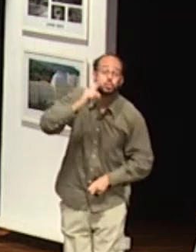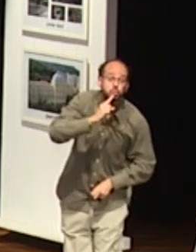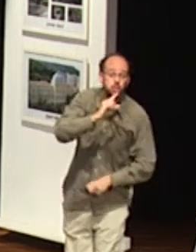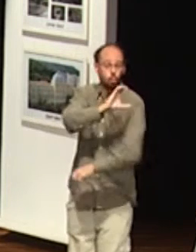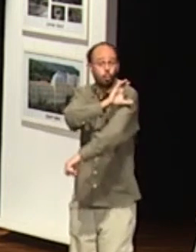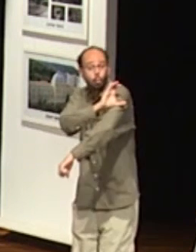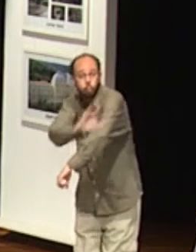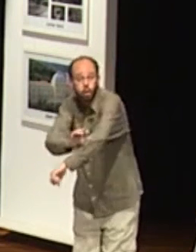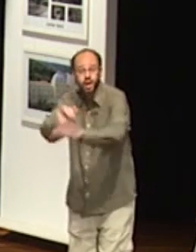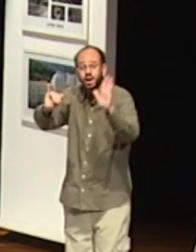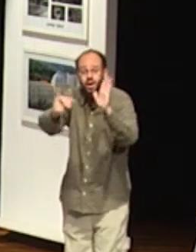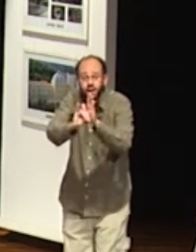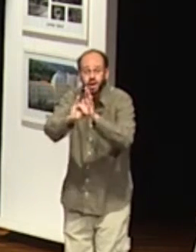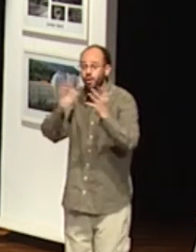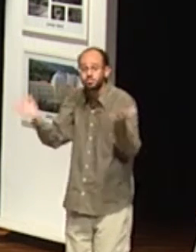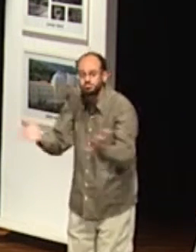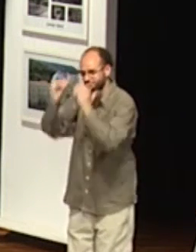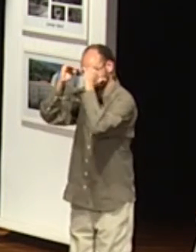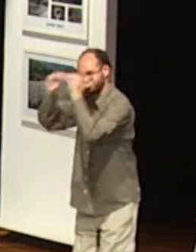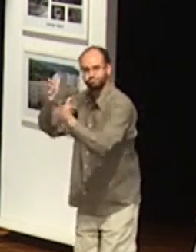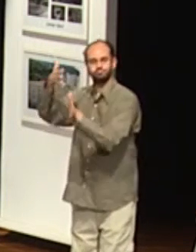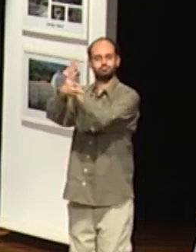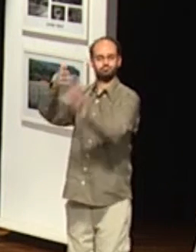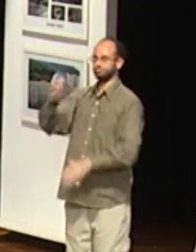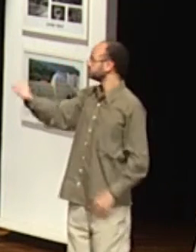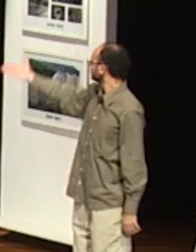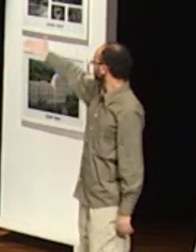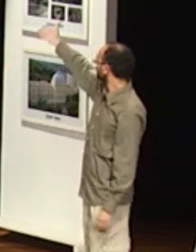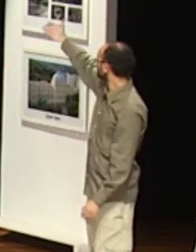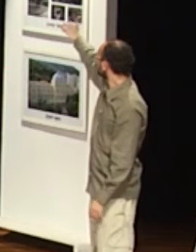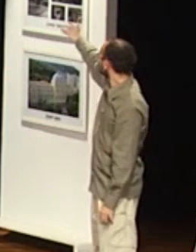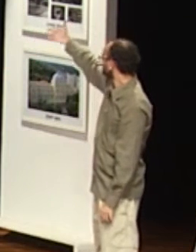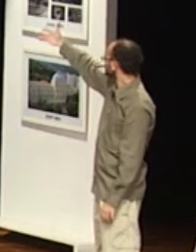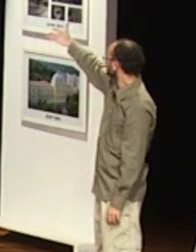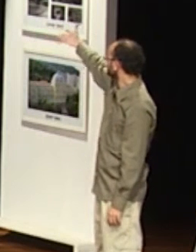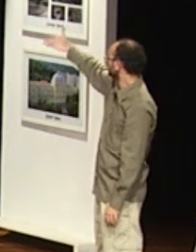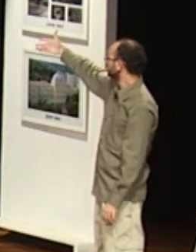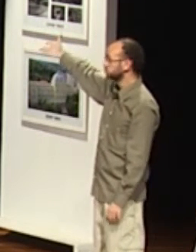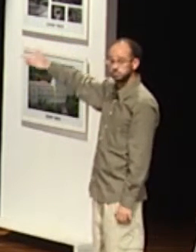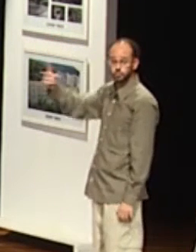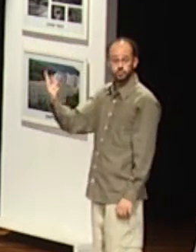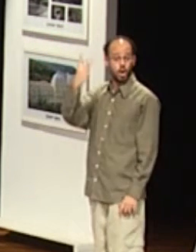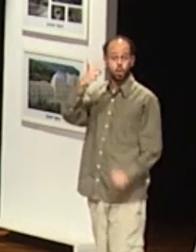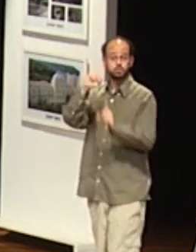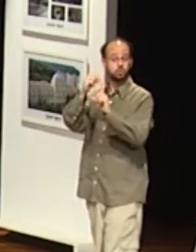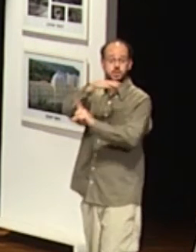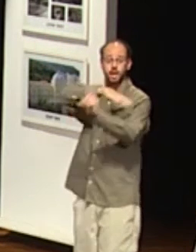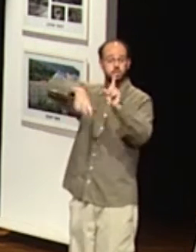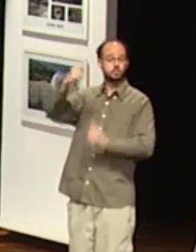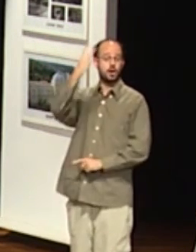A ONU, ela fala a respeito da pessoa surda, sua cultura e sua identidade, como nós vemos no artigo